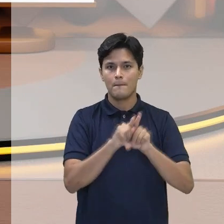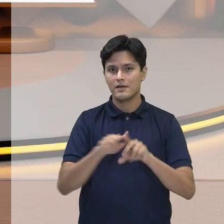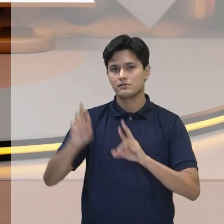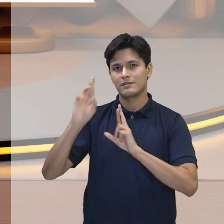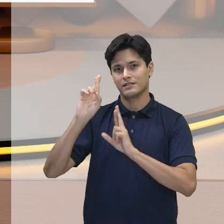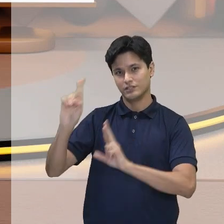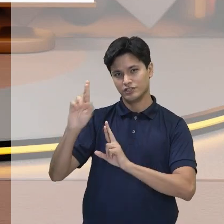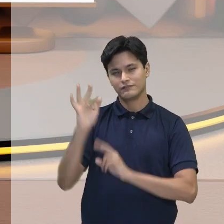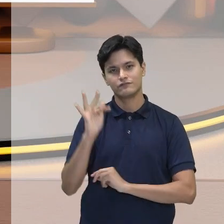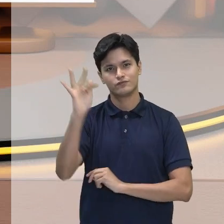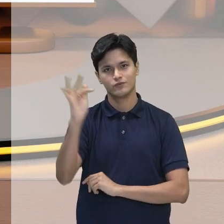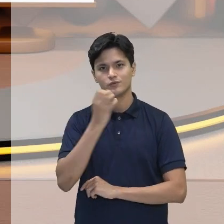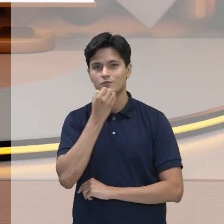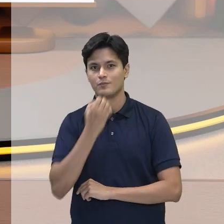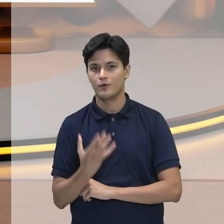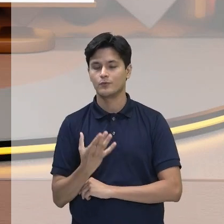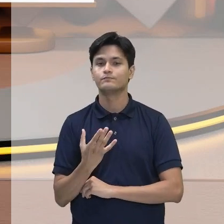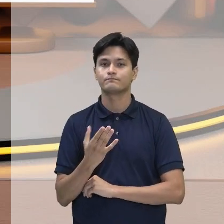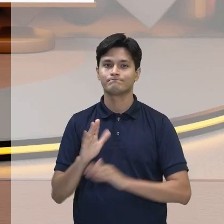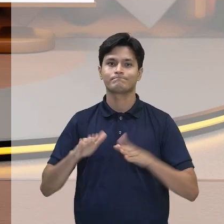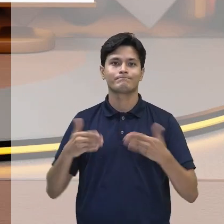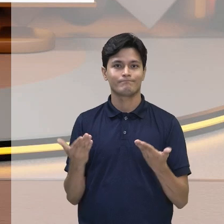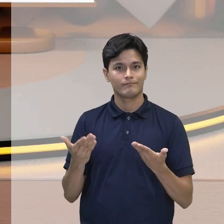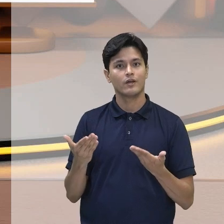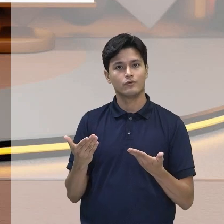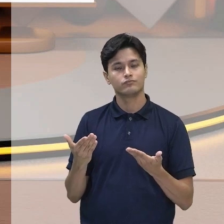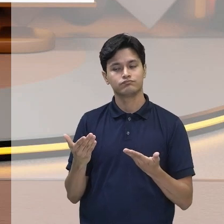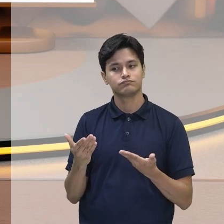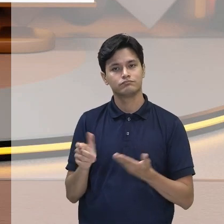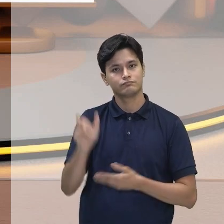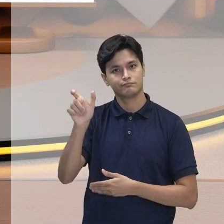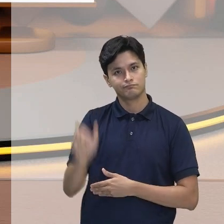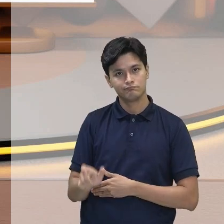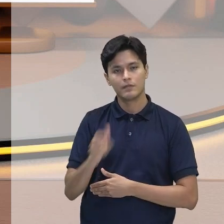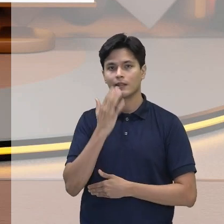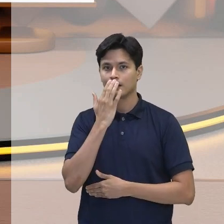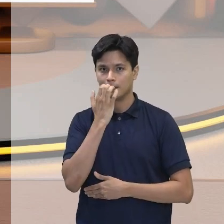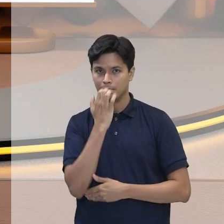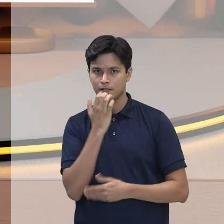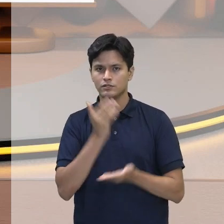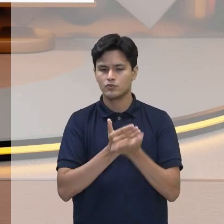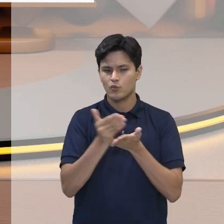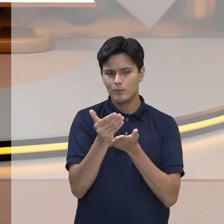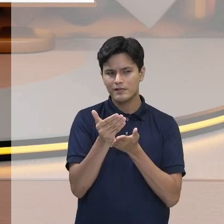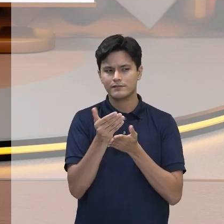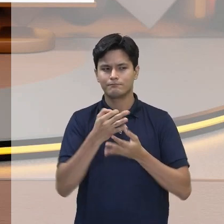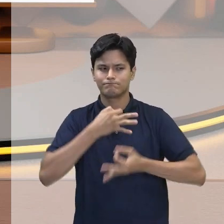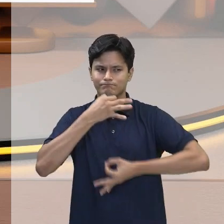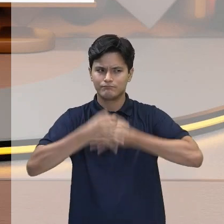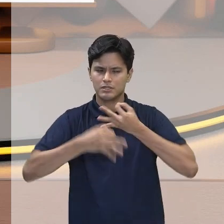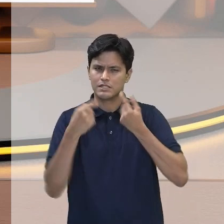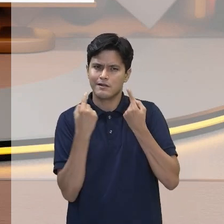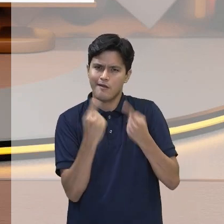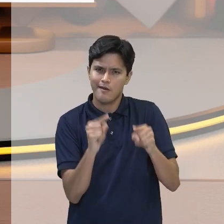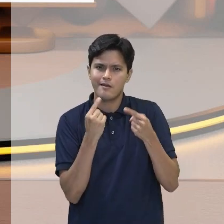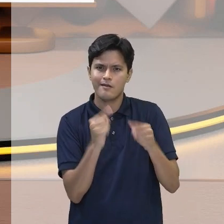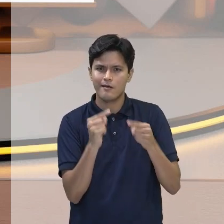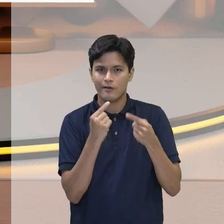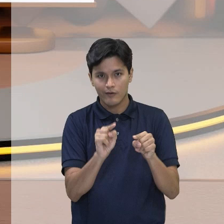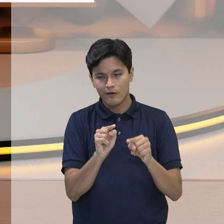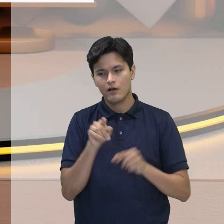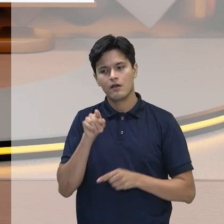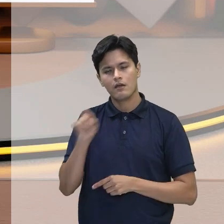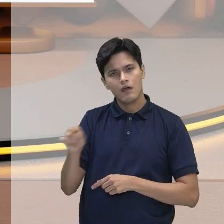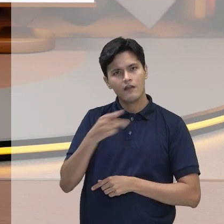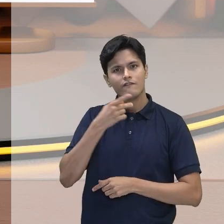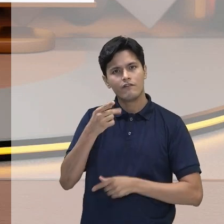E começa a fazer o quê? Uma crítica ferrenha, né? Nietzsche vai falar, eu não sou um